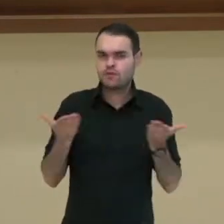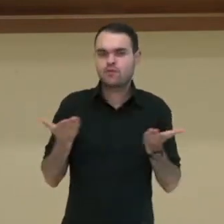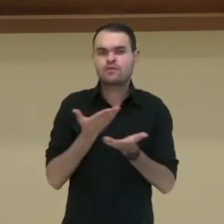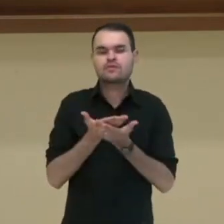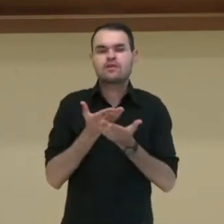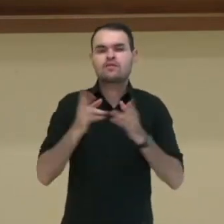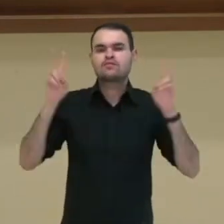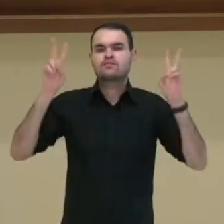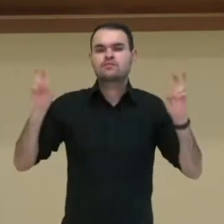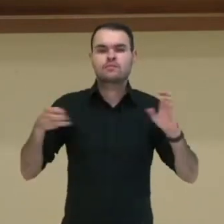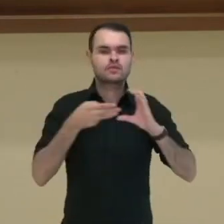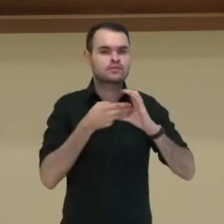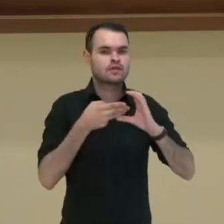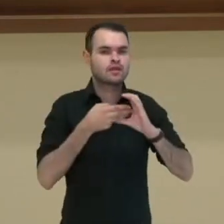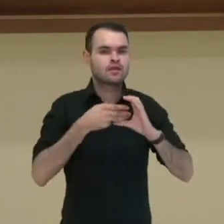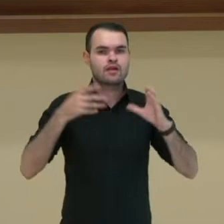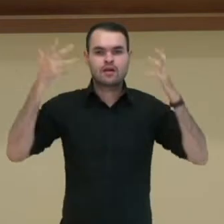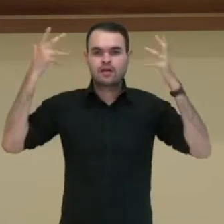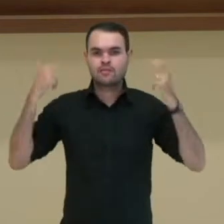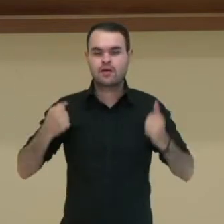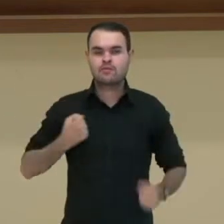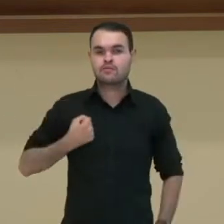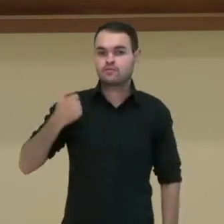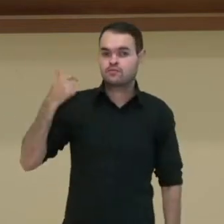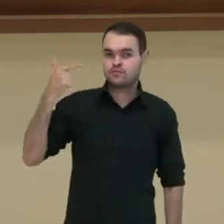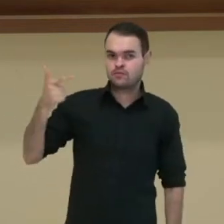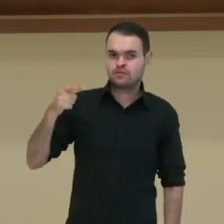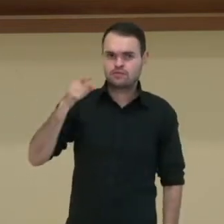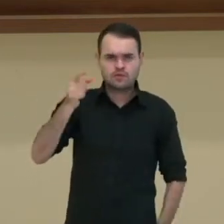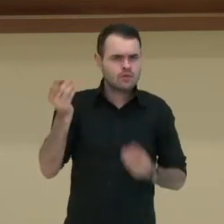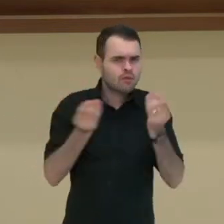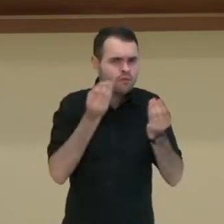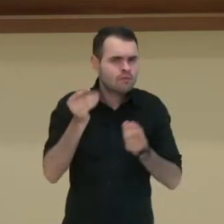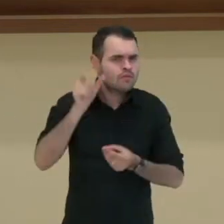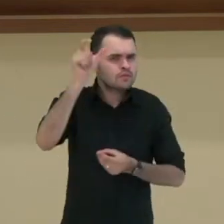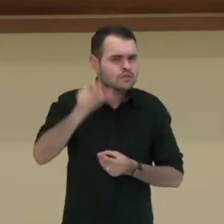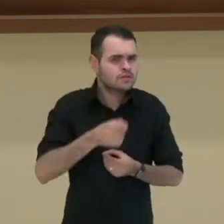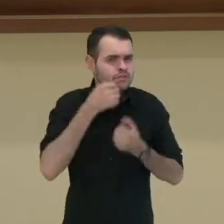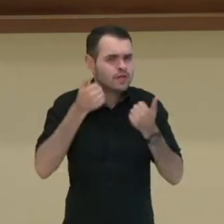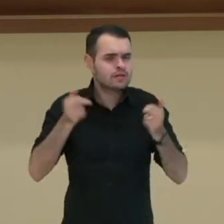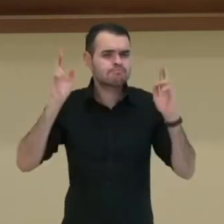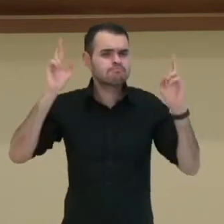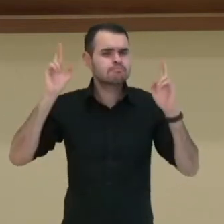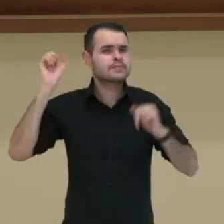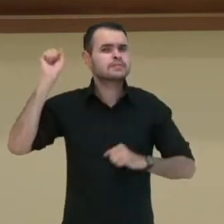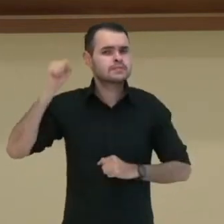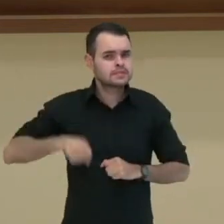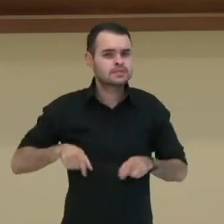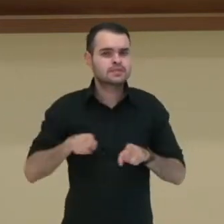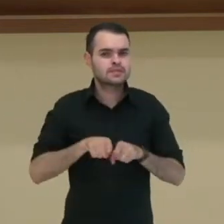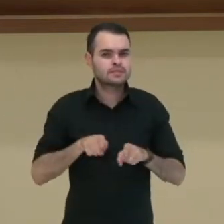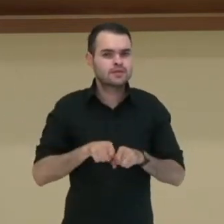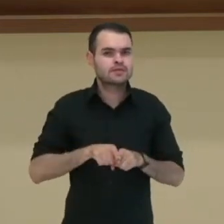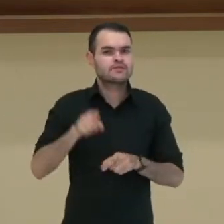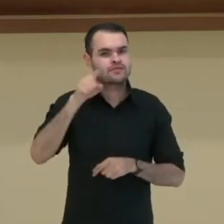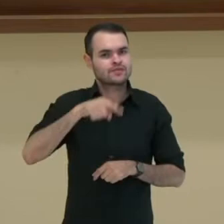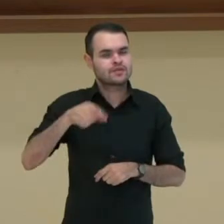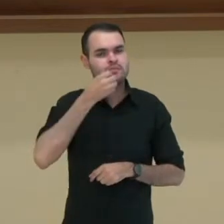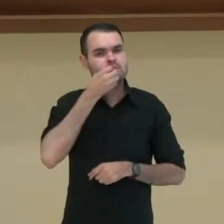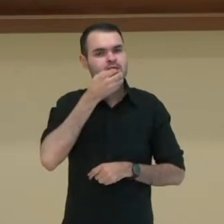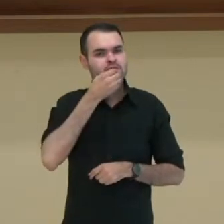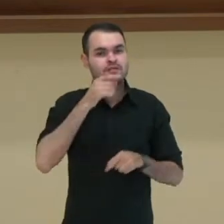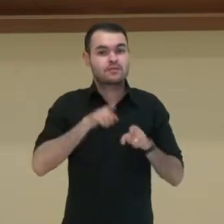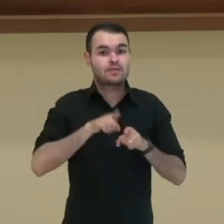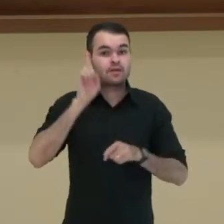sobre célula animal 2. Como que você está? Você está bem? Eu espero que sim. Espero também que a tua família esteja muito bem. Ah,